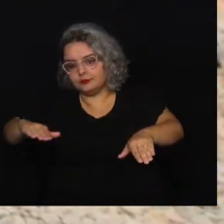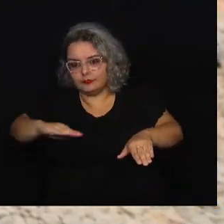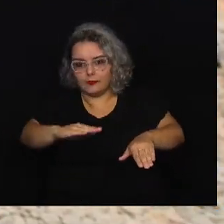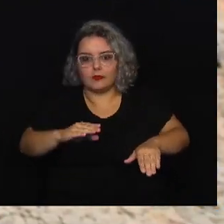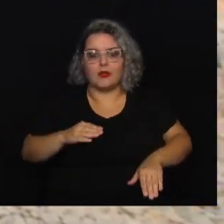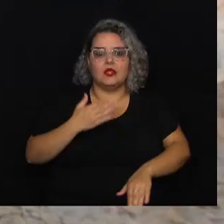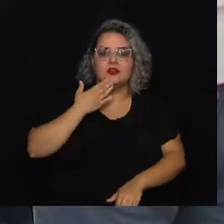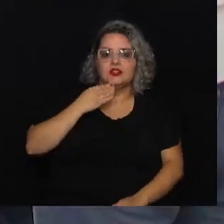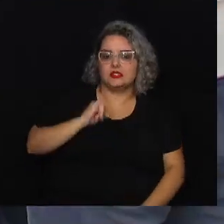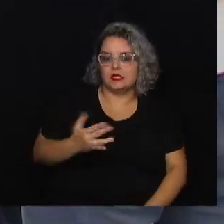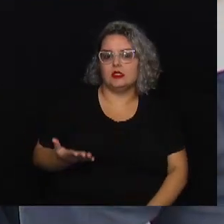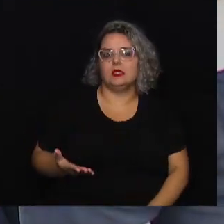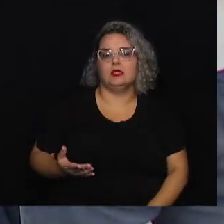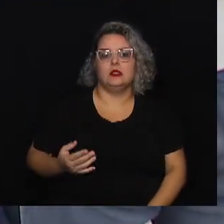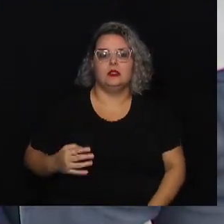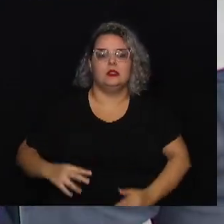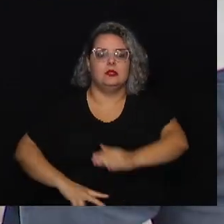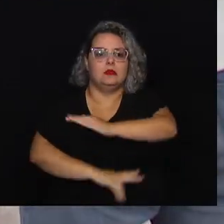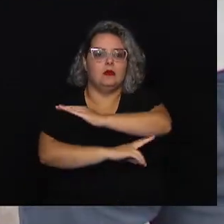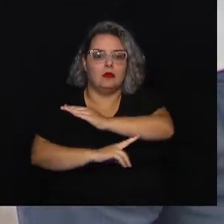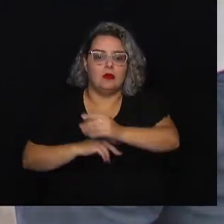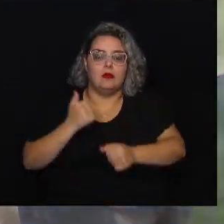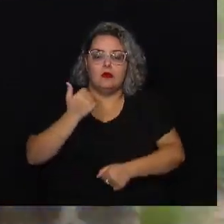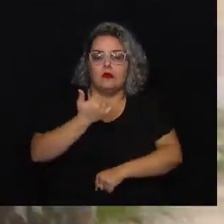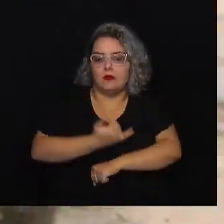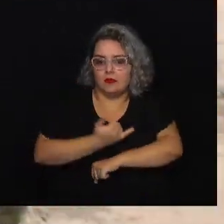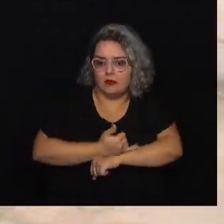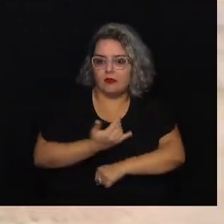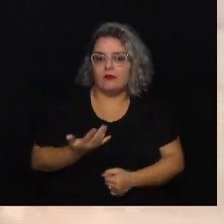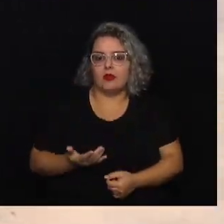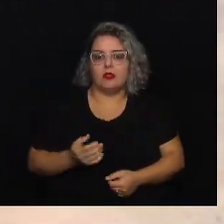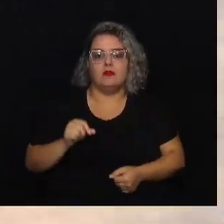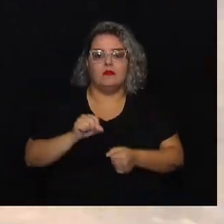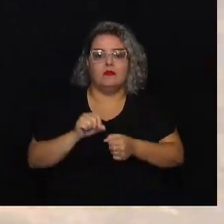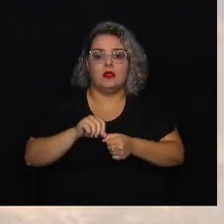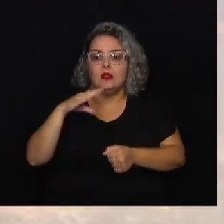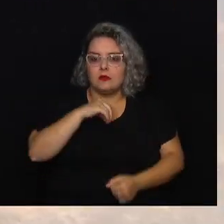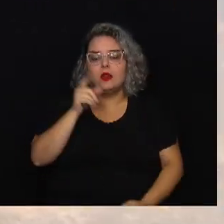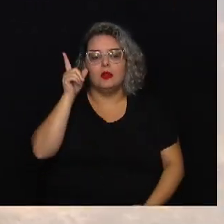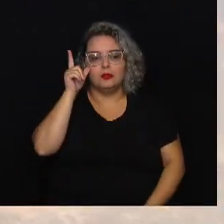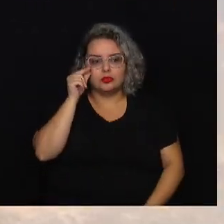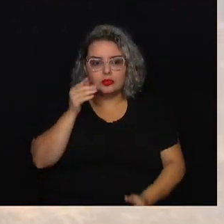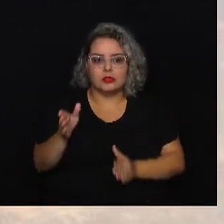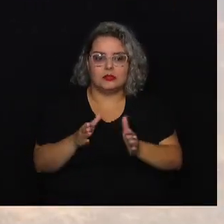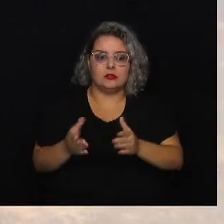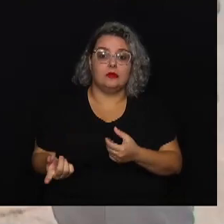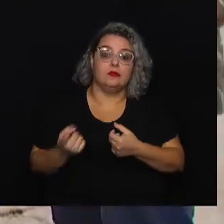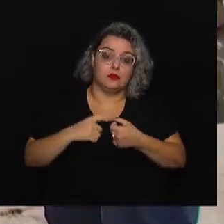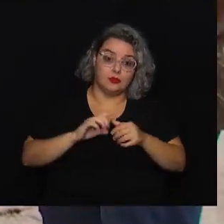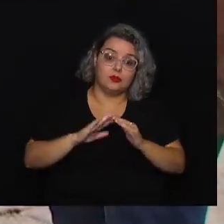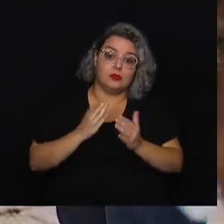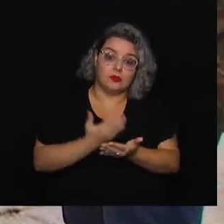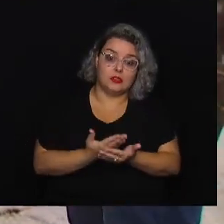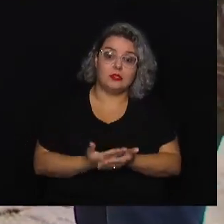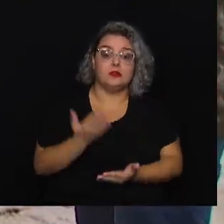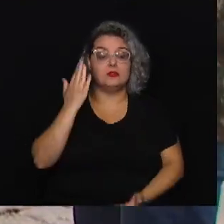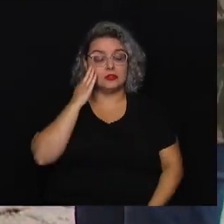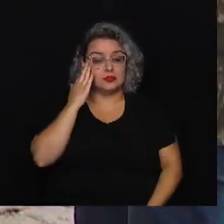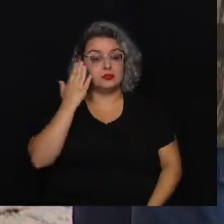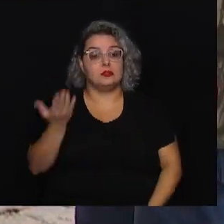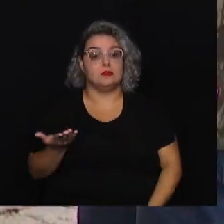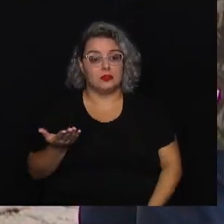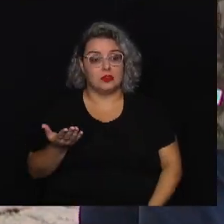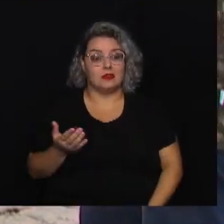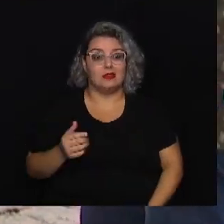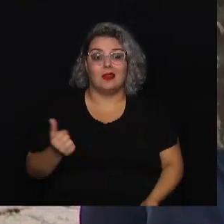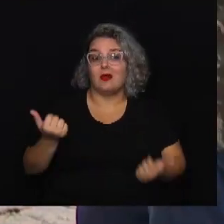Então a ponte sendo feita rapidamente vai aliviar muito nessa época, né? E agora voltando às aulas, a gente sabe que piora